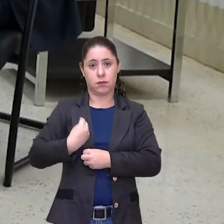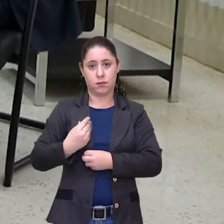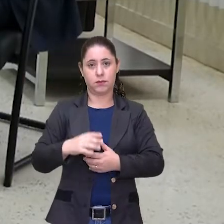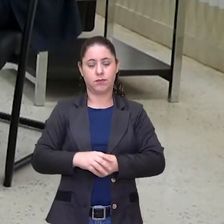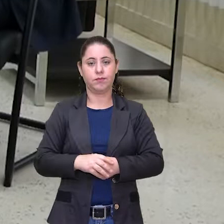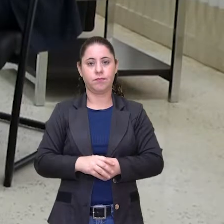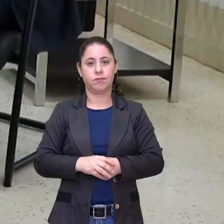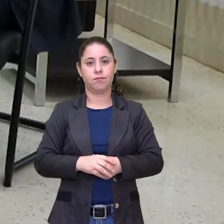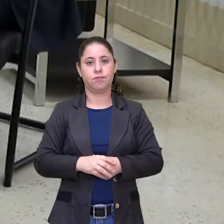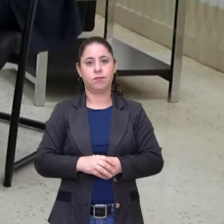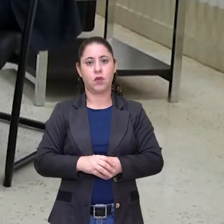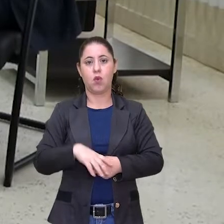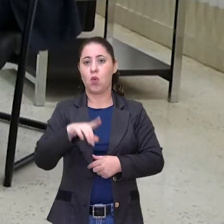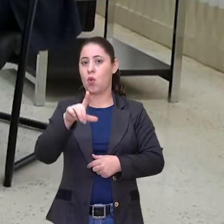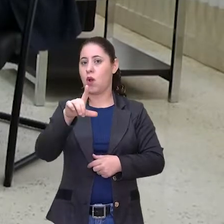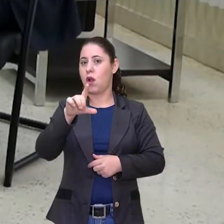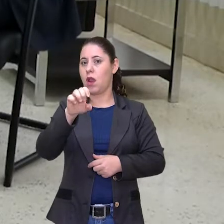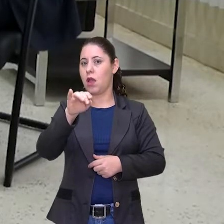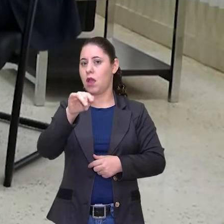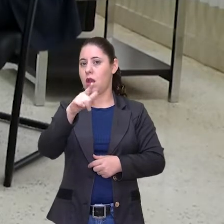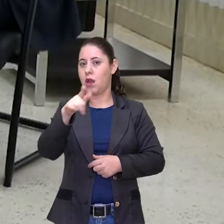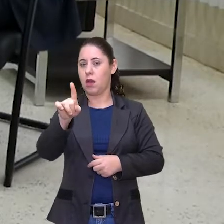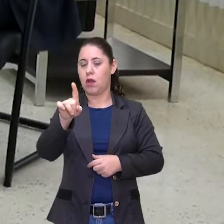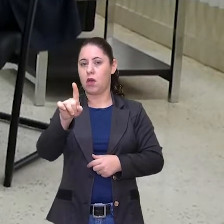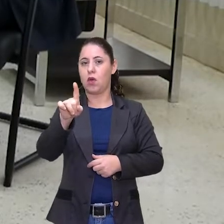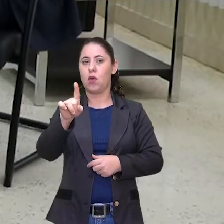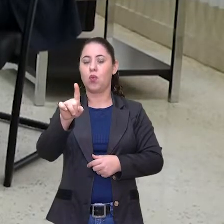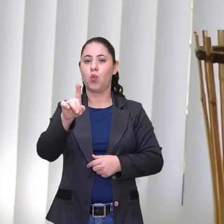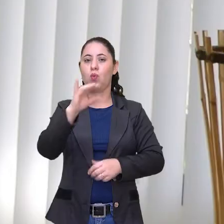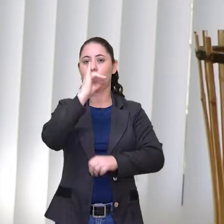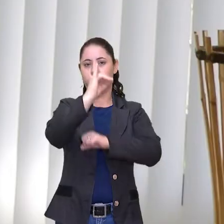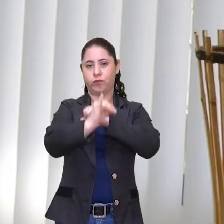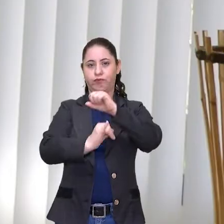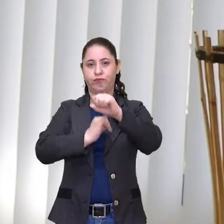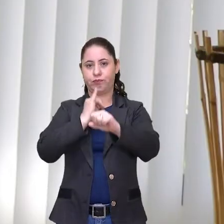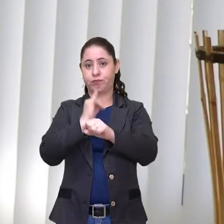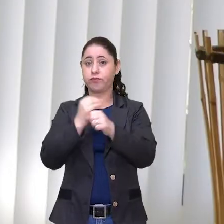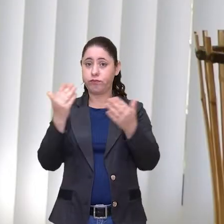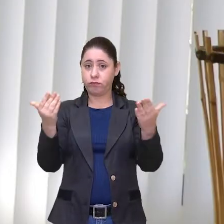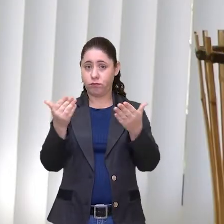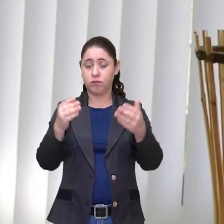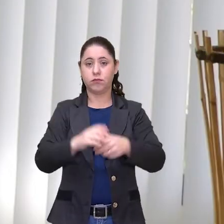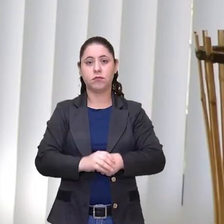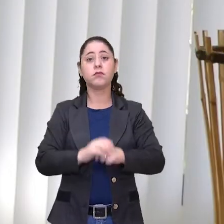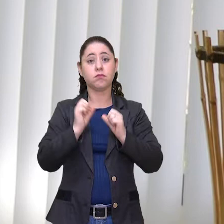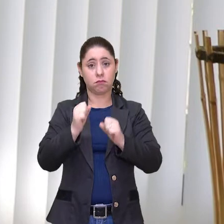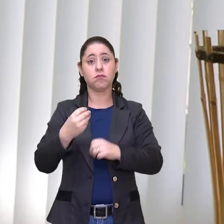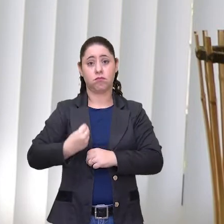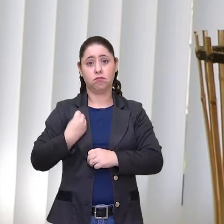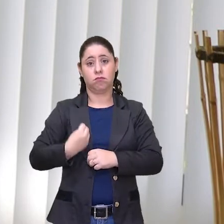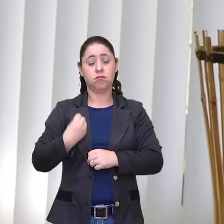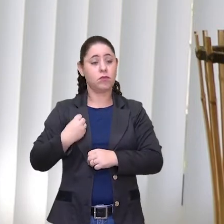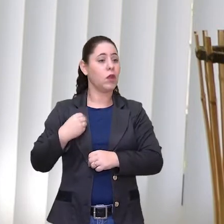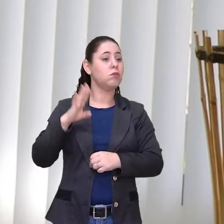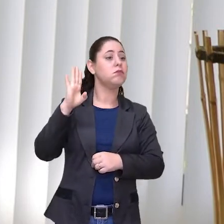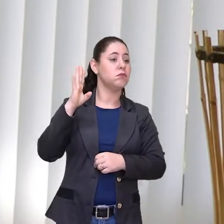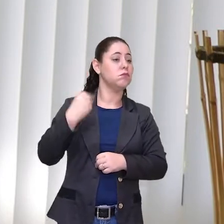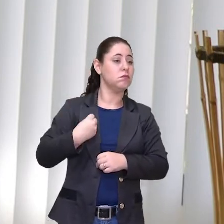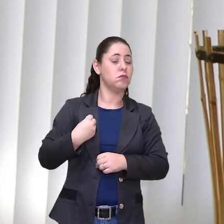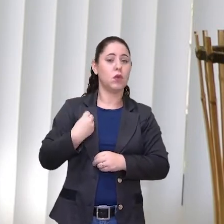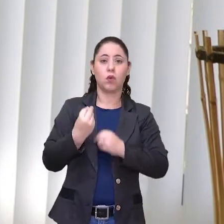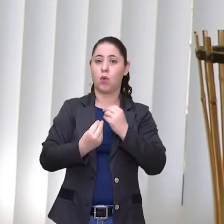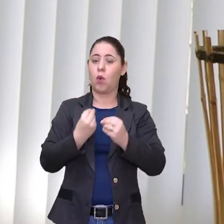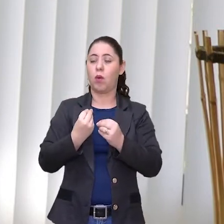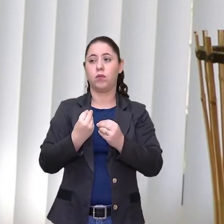a participar? O leilão ele é essencialmente eletrônico atualmente. Pode ser presencial,